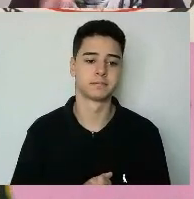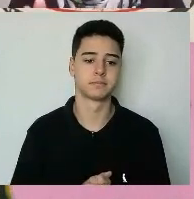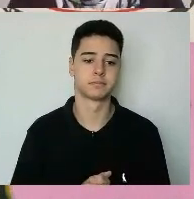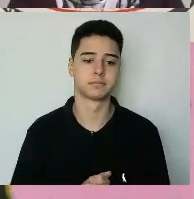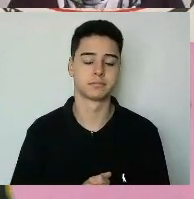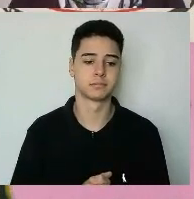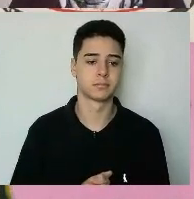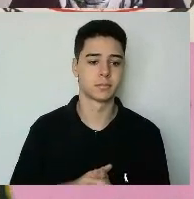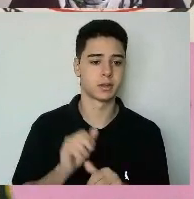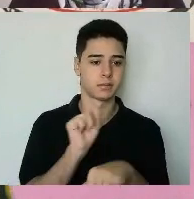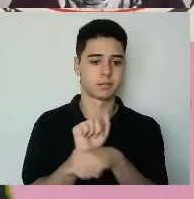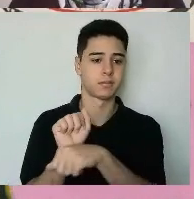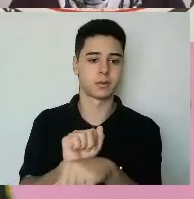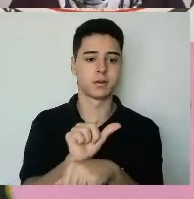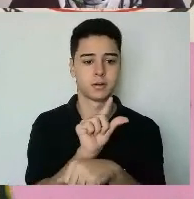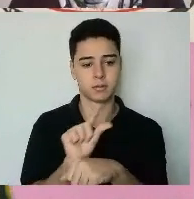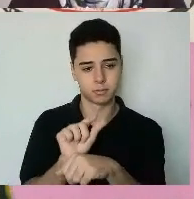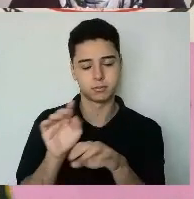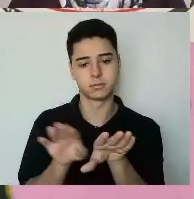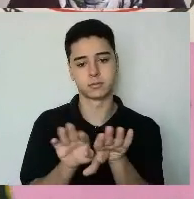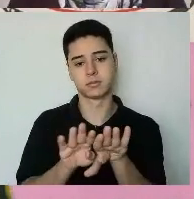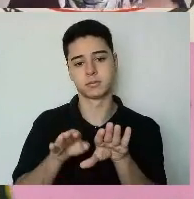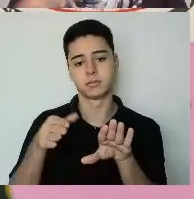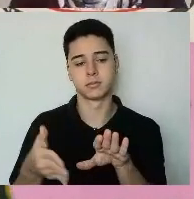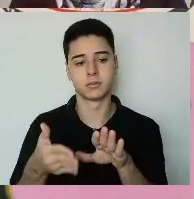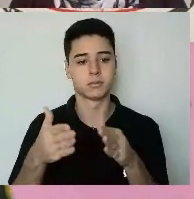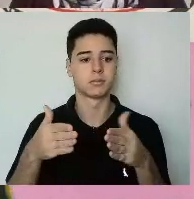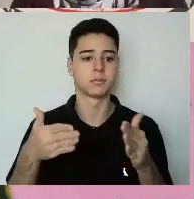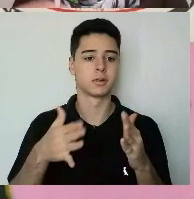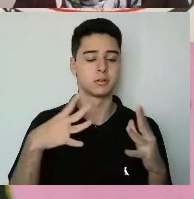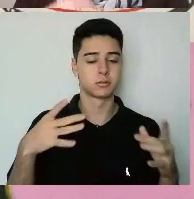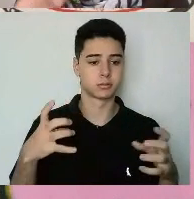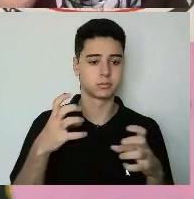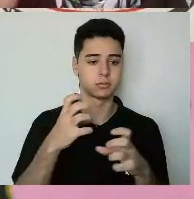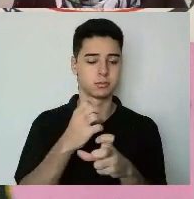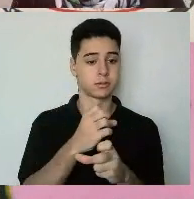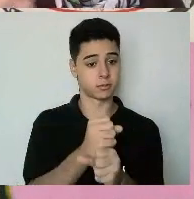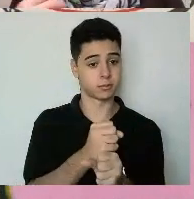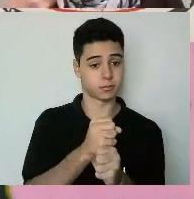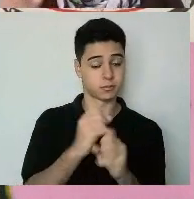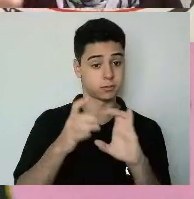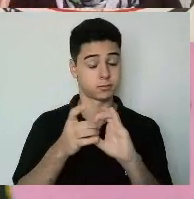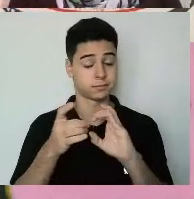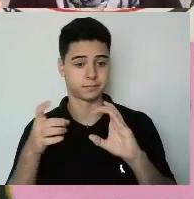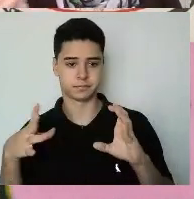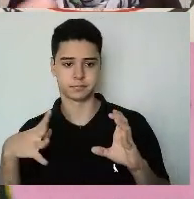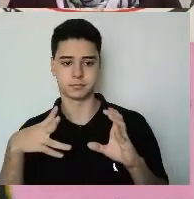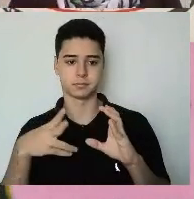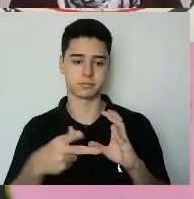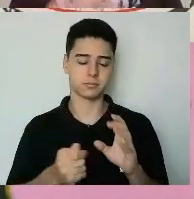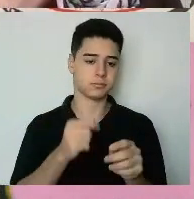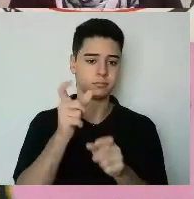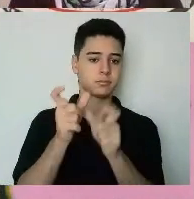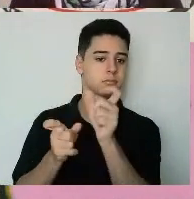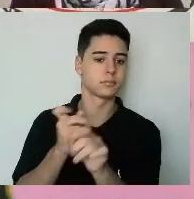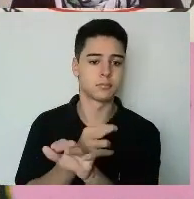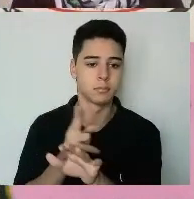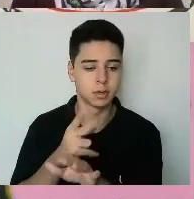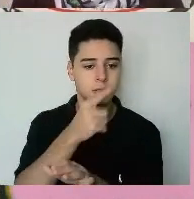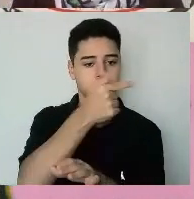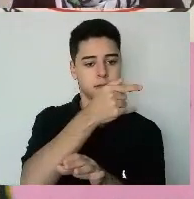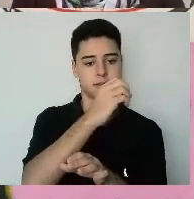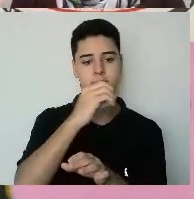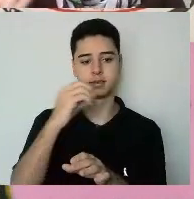Ela dava umas paradas, né, e tal. Mas no total, ela ficou disponível para o seu público durante